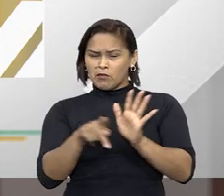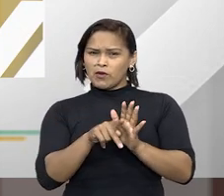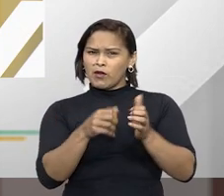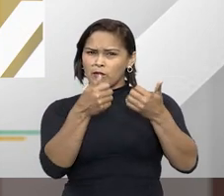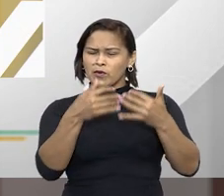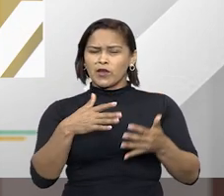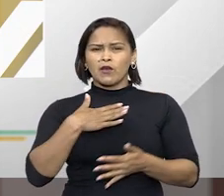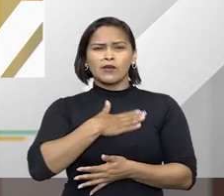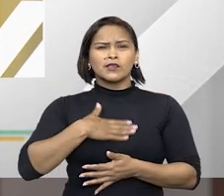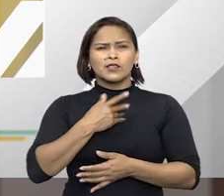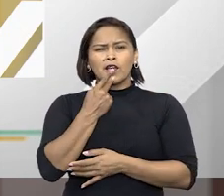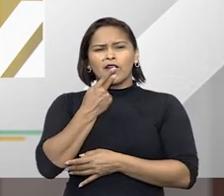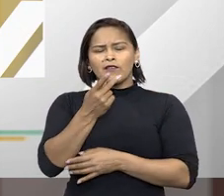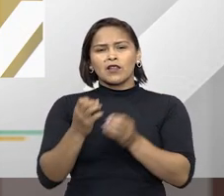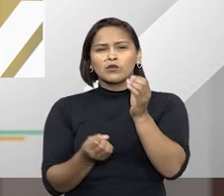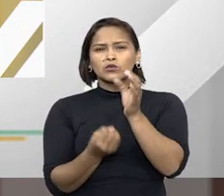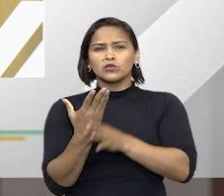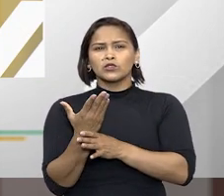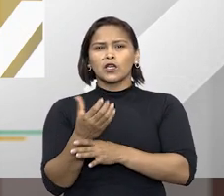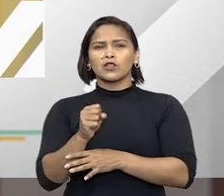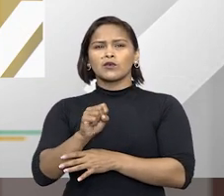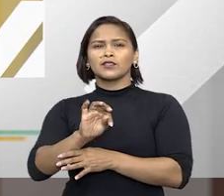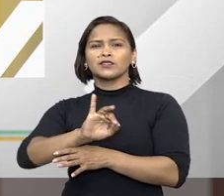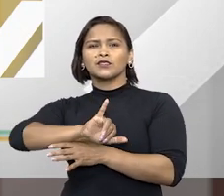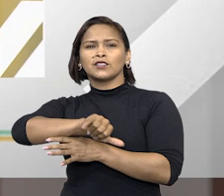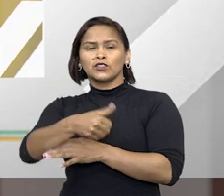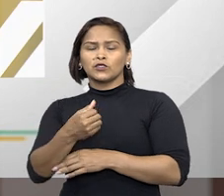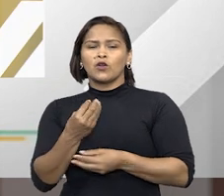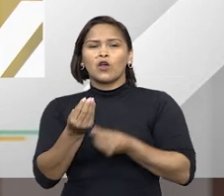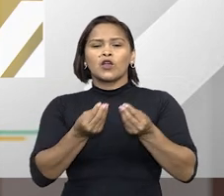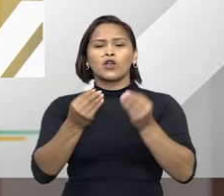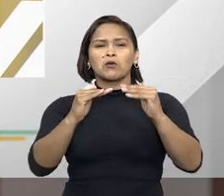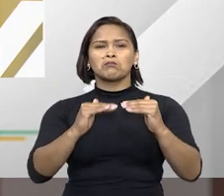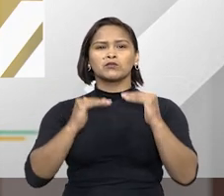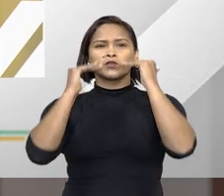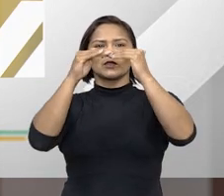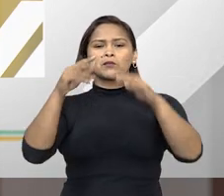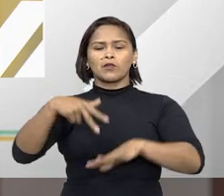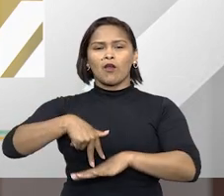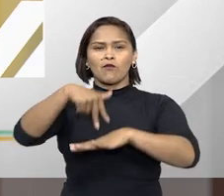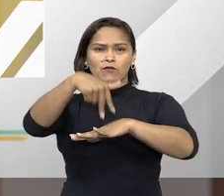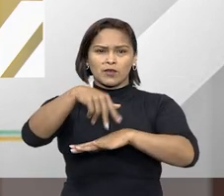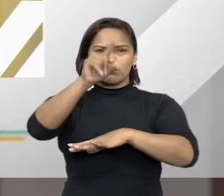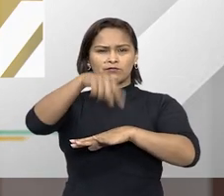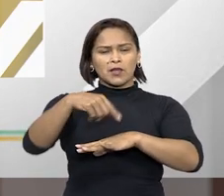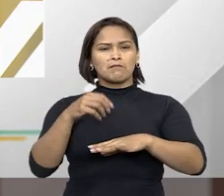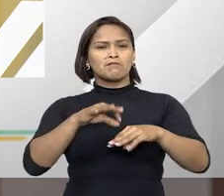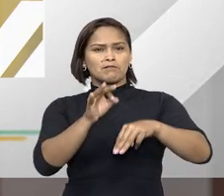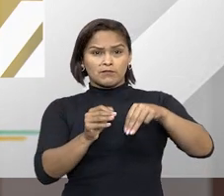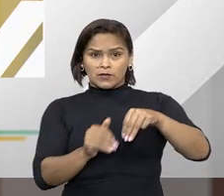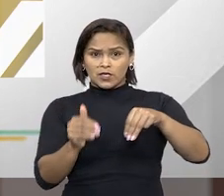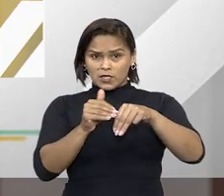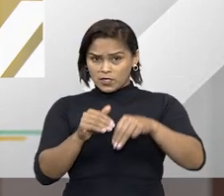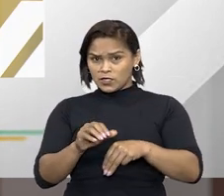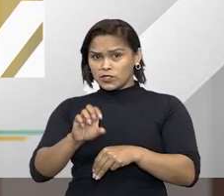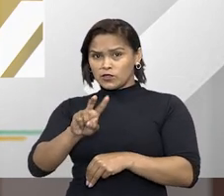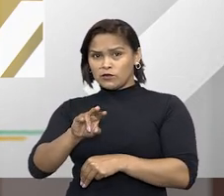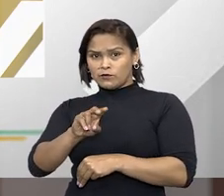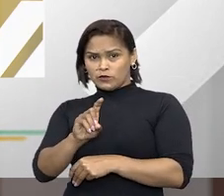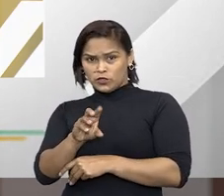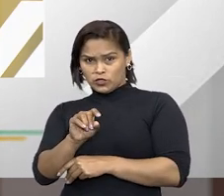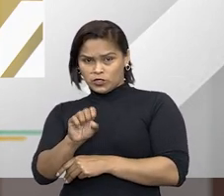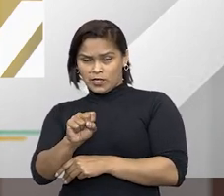de falar do surgimento do STJ e de como o tribunal foi instituído. Ministro Edson Vidigal, o senhor integrou